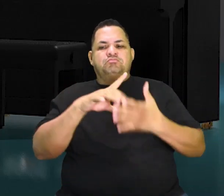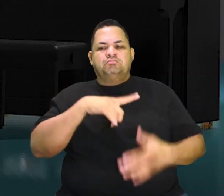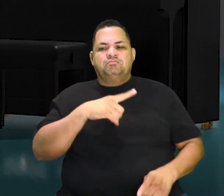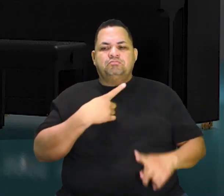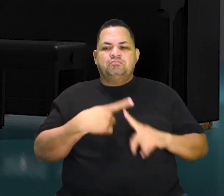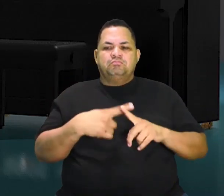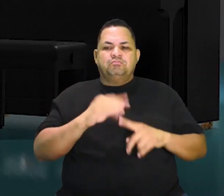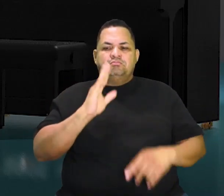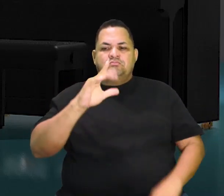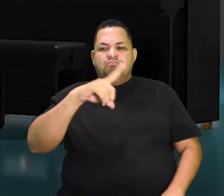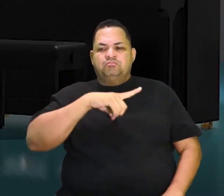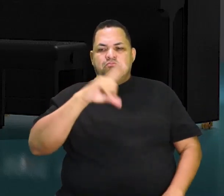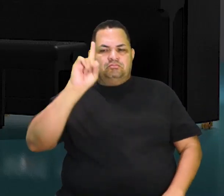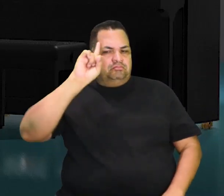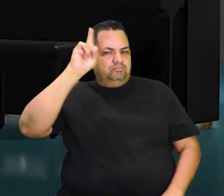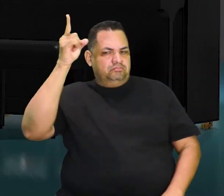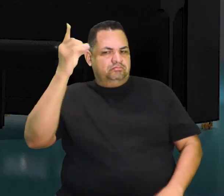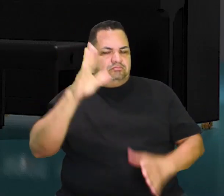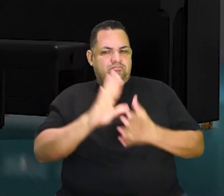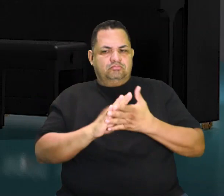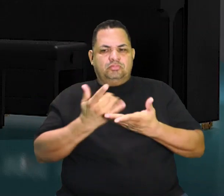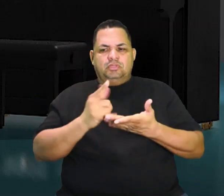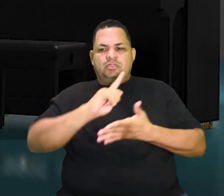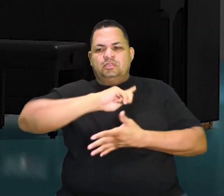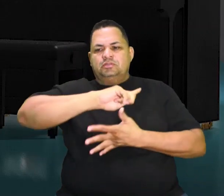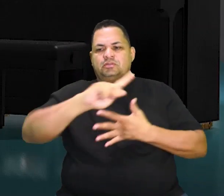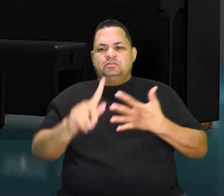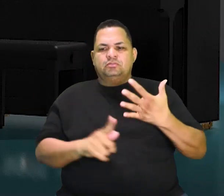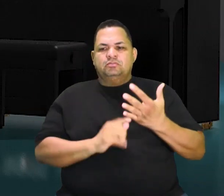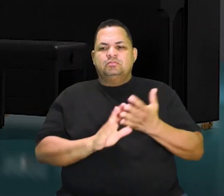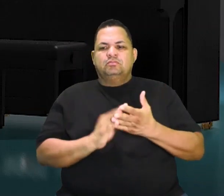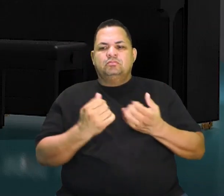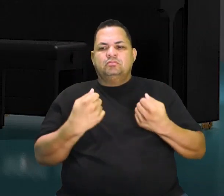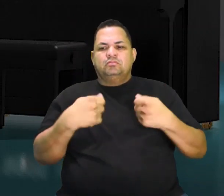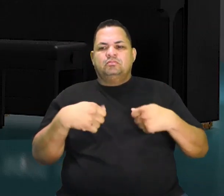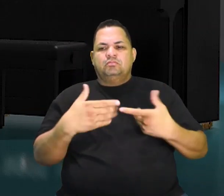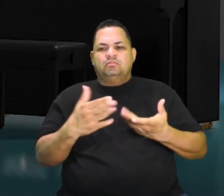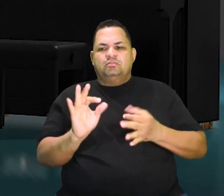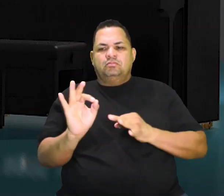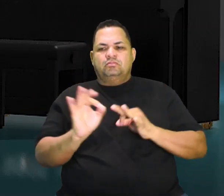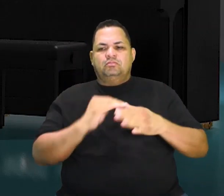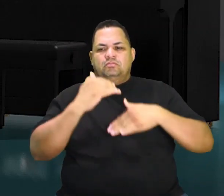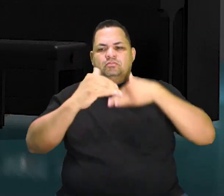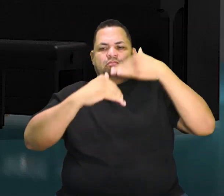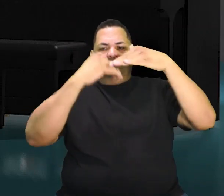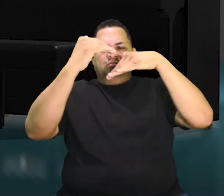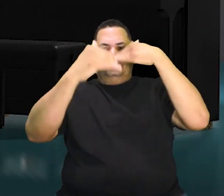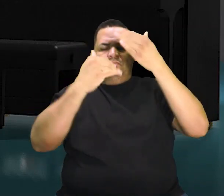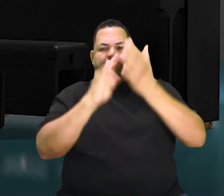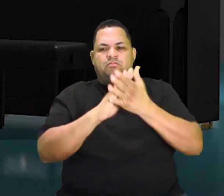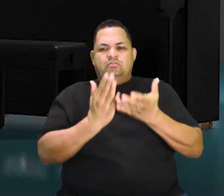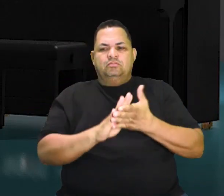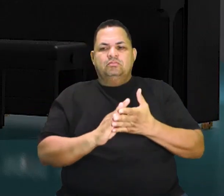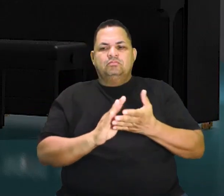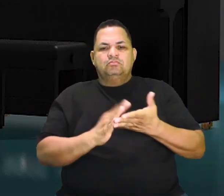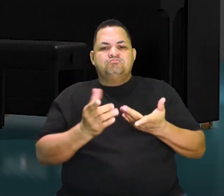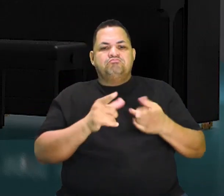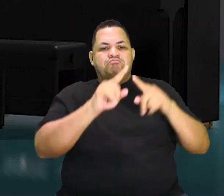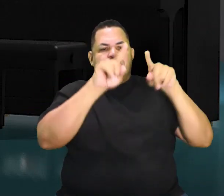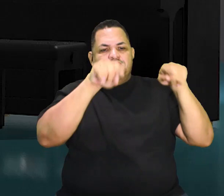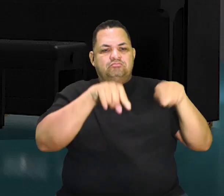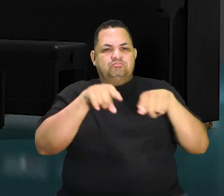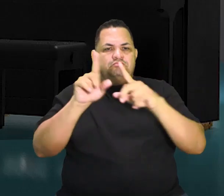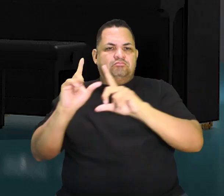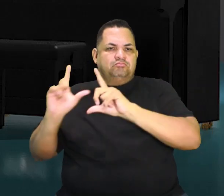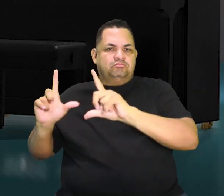né, sobre o que é o teatro, os gêneros, né, que pode ser desenvolvido nas cenas ou no